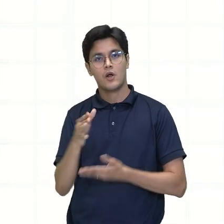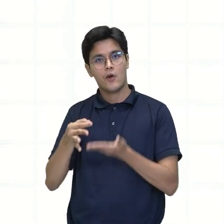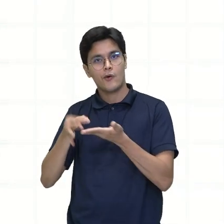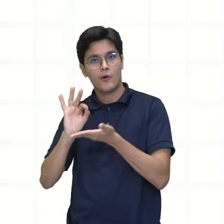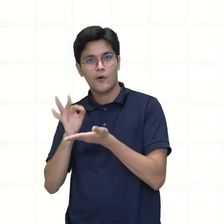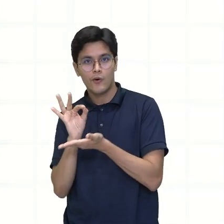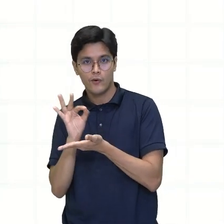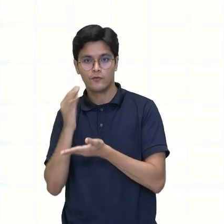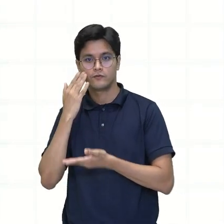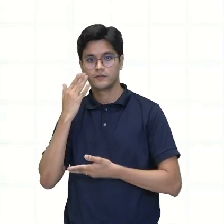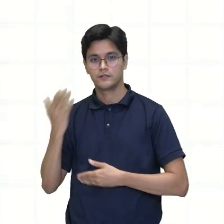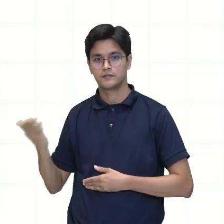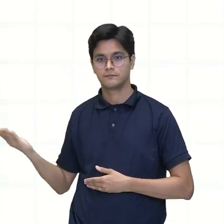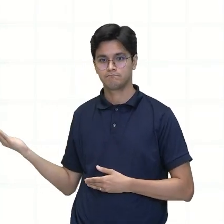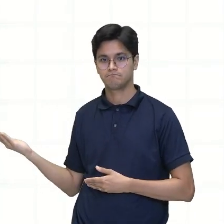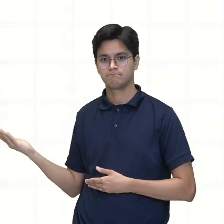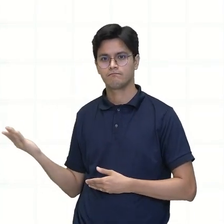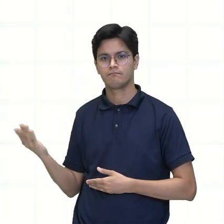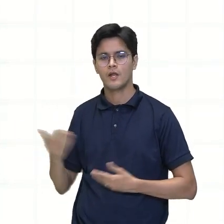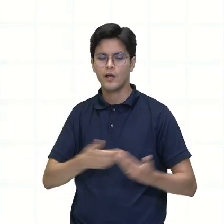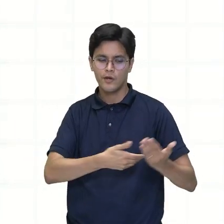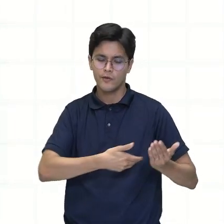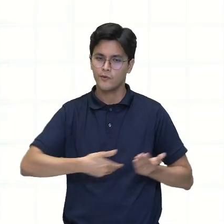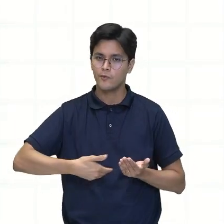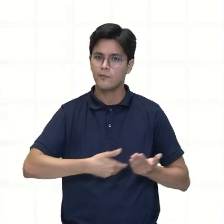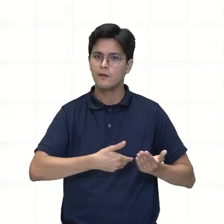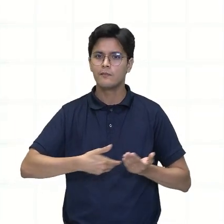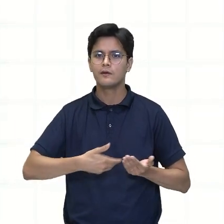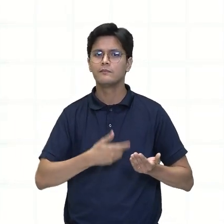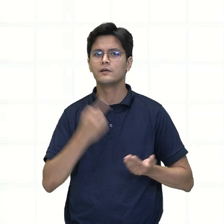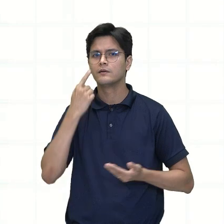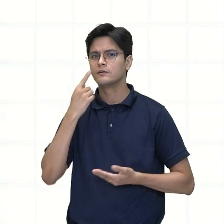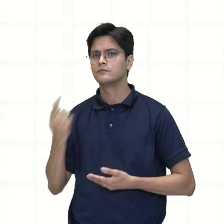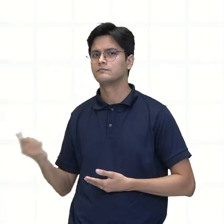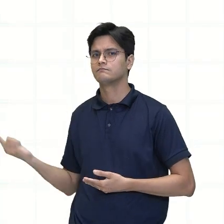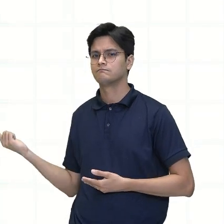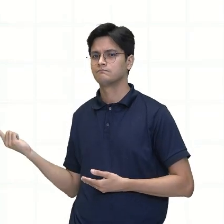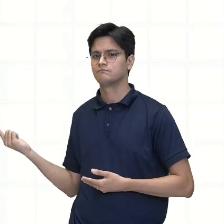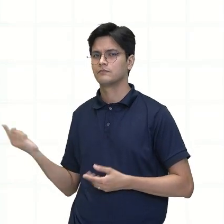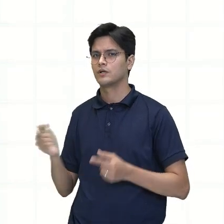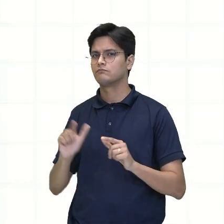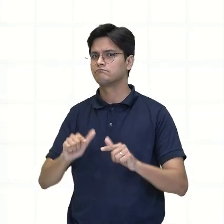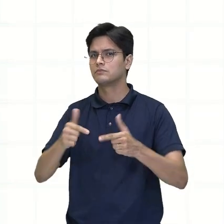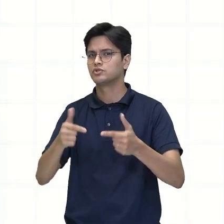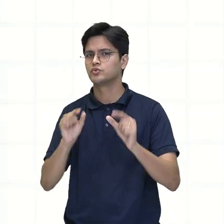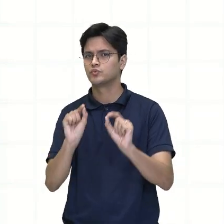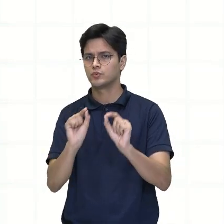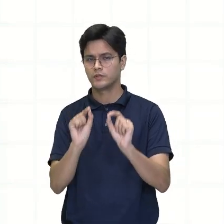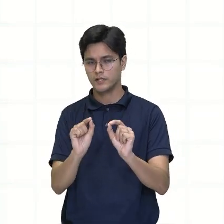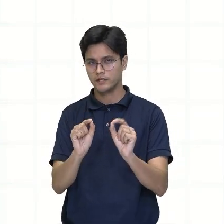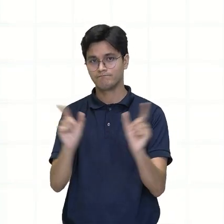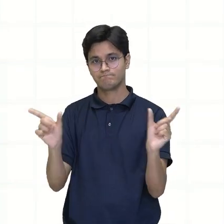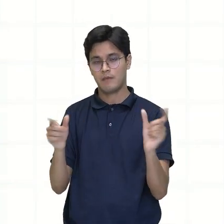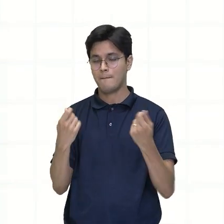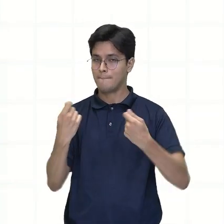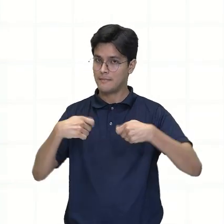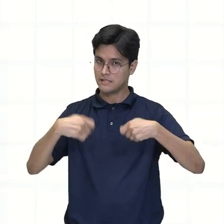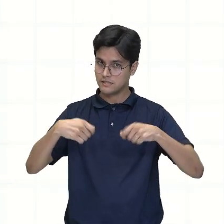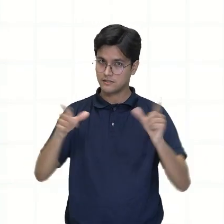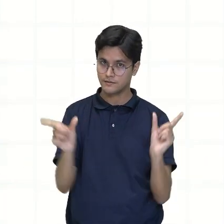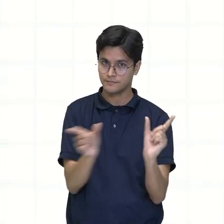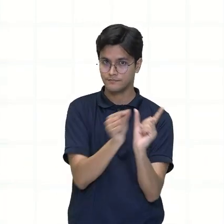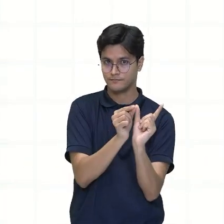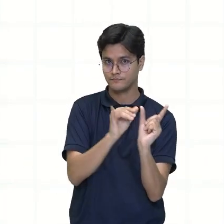is playing. Is playing, ing aqui, não esqueçam do ing. With